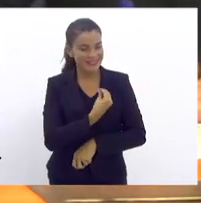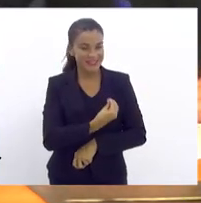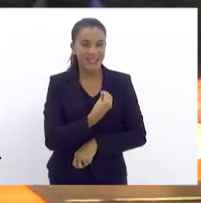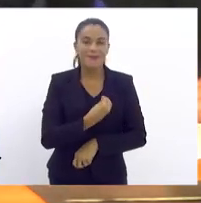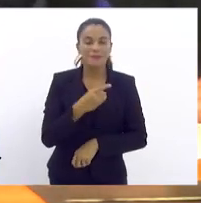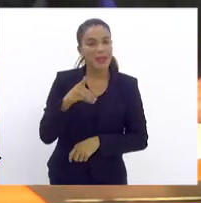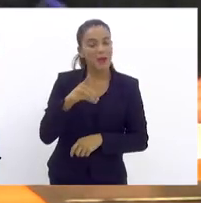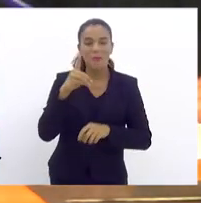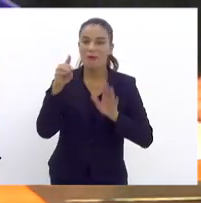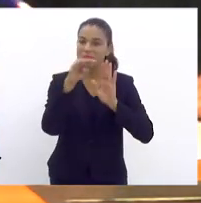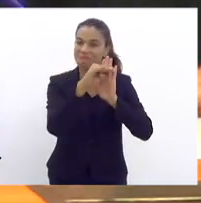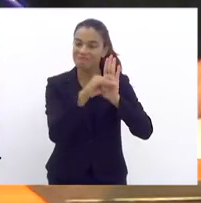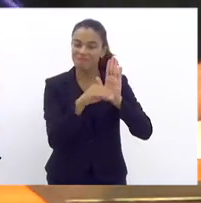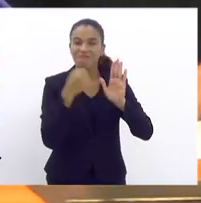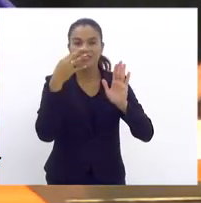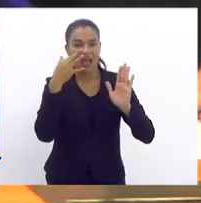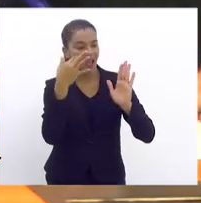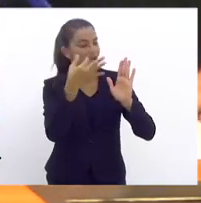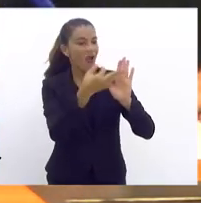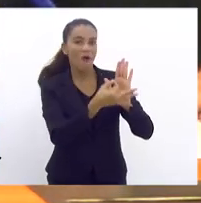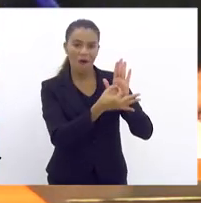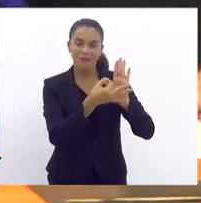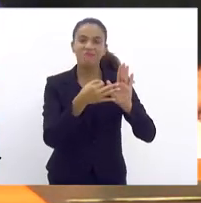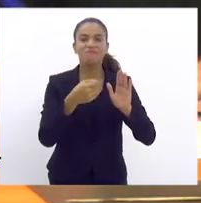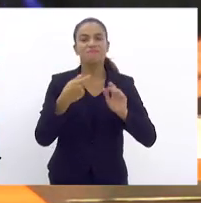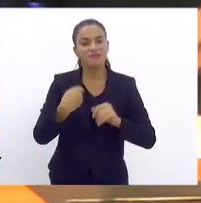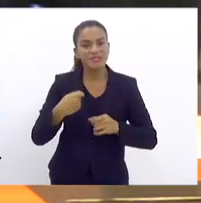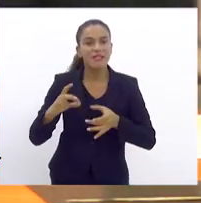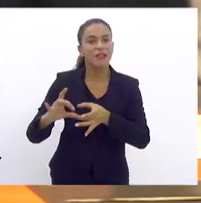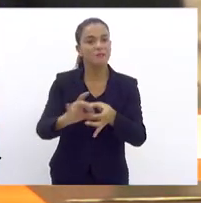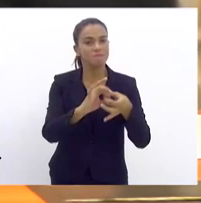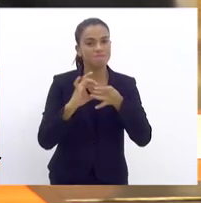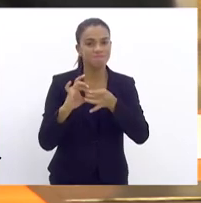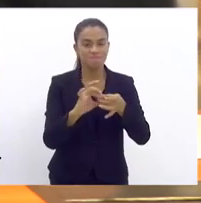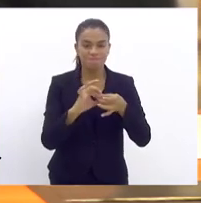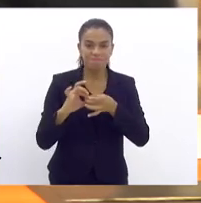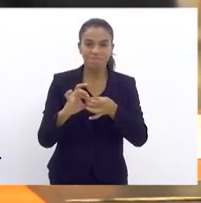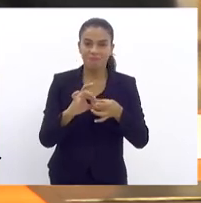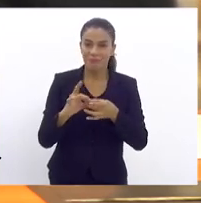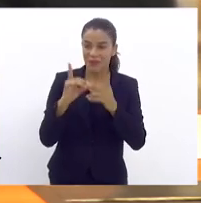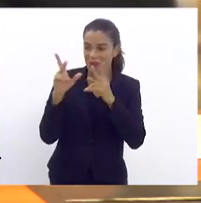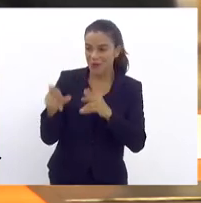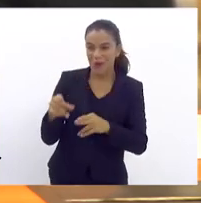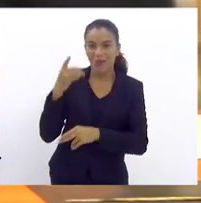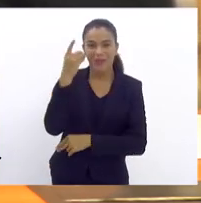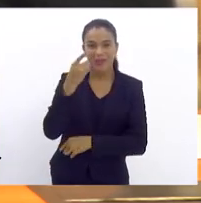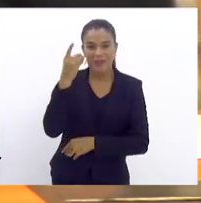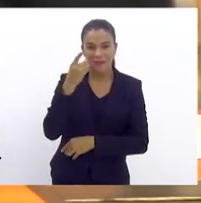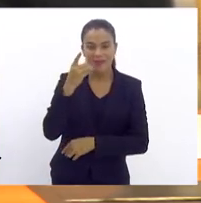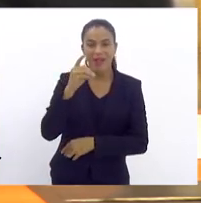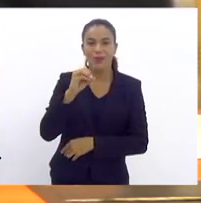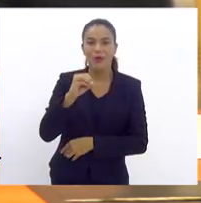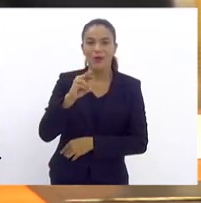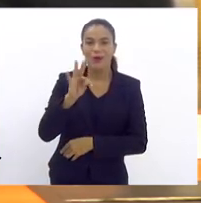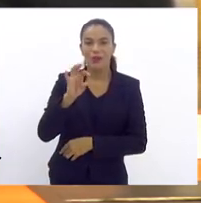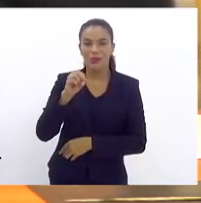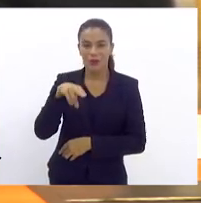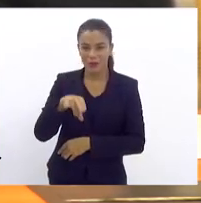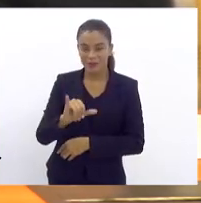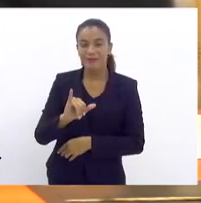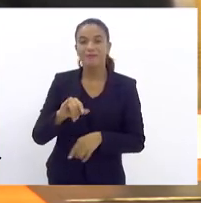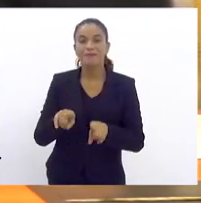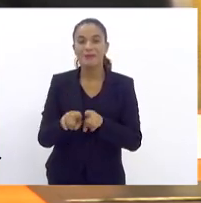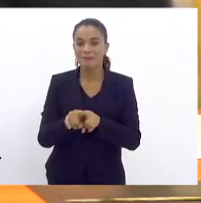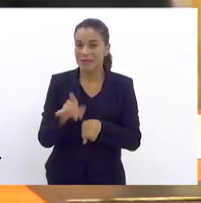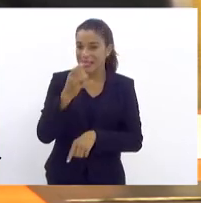que a gente precisa sentar de olho precisa estar unido aqui na casa como nosso Deputado outono de Paula pai é nosso Deputado